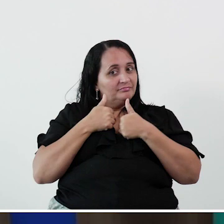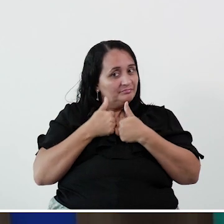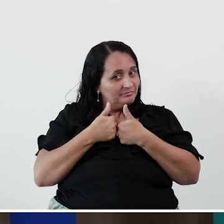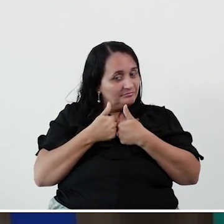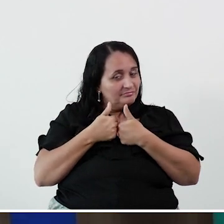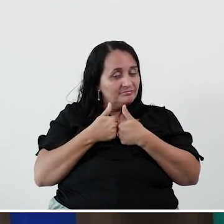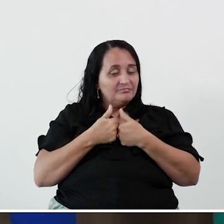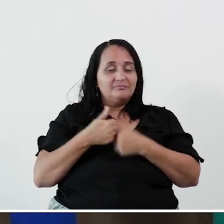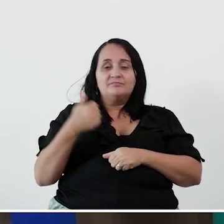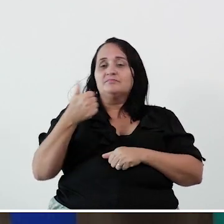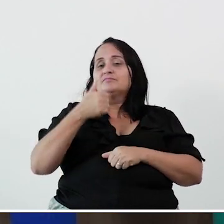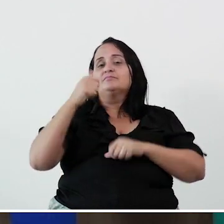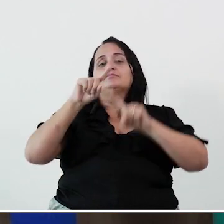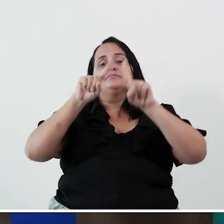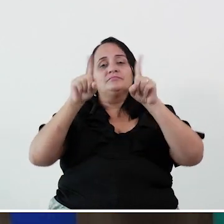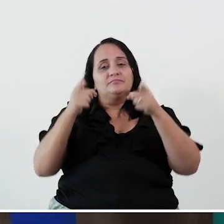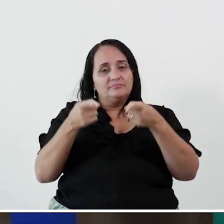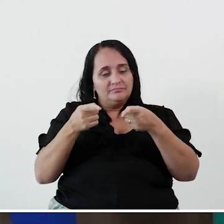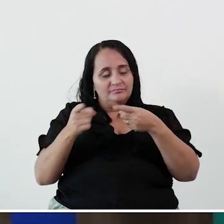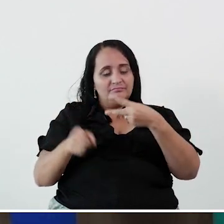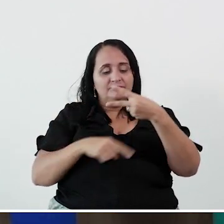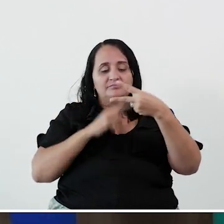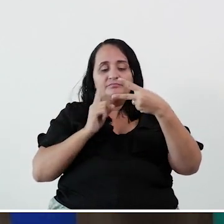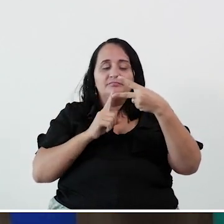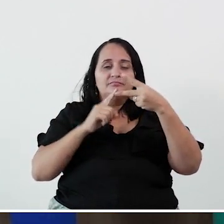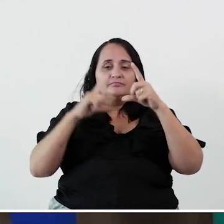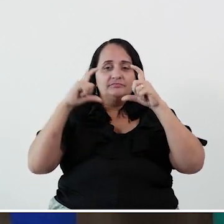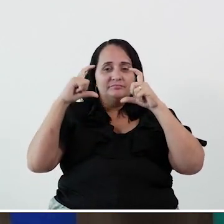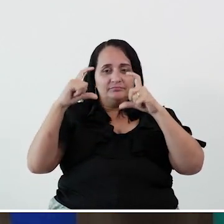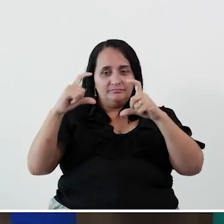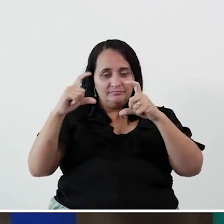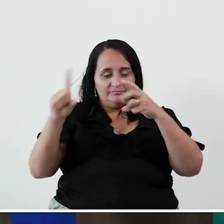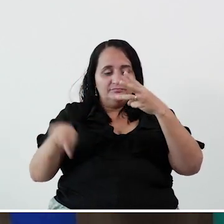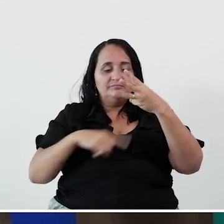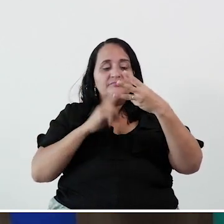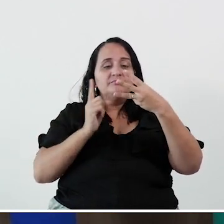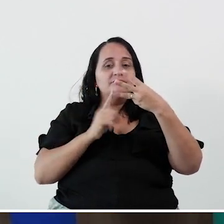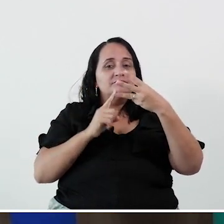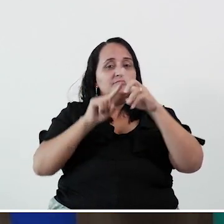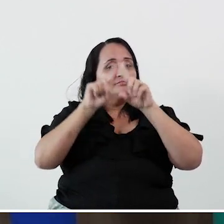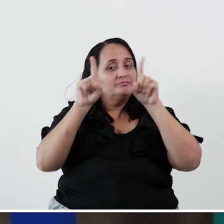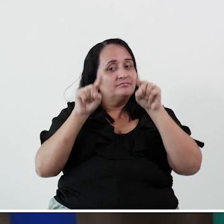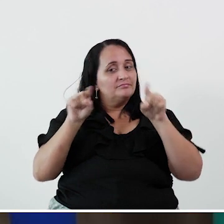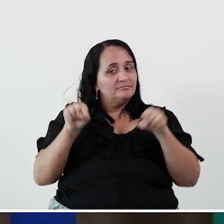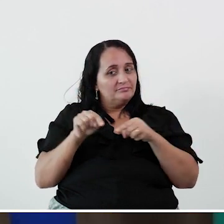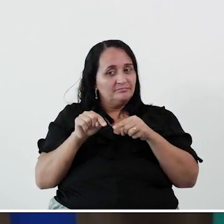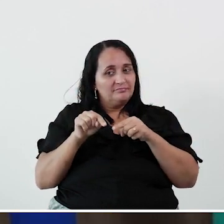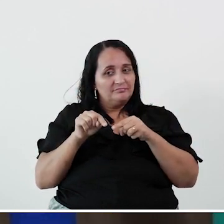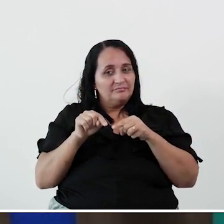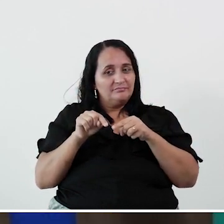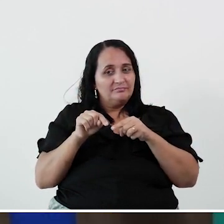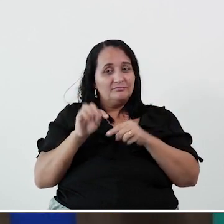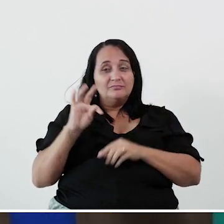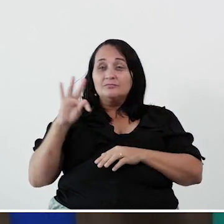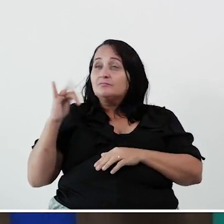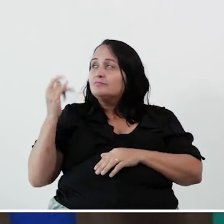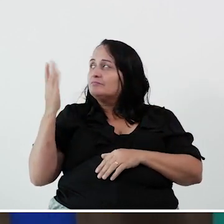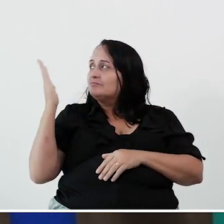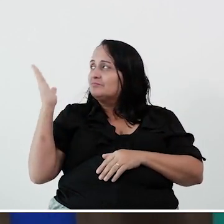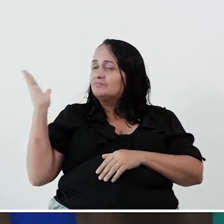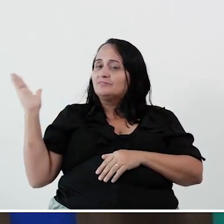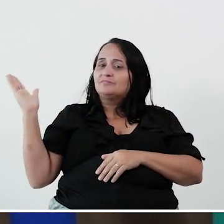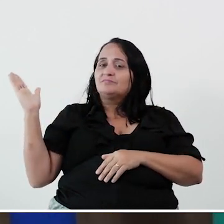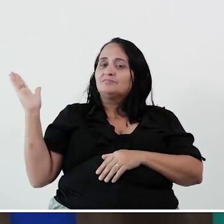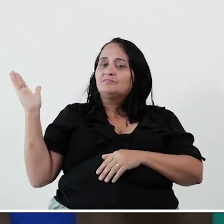Repetindo, primeiro, parênteses. Segundo, colchetes. Terceiro, chaves. Tudo isso levando